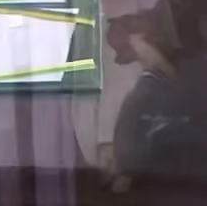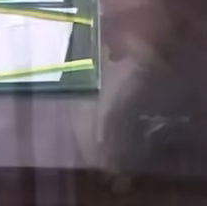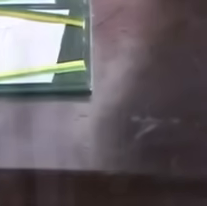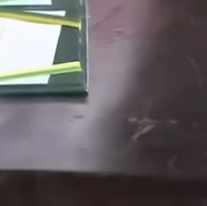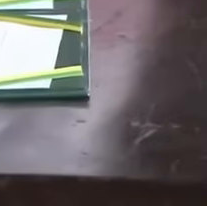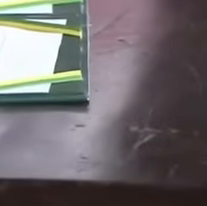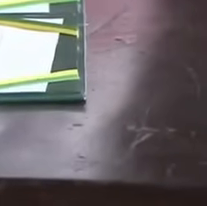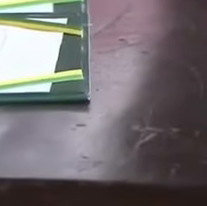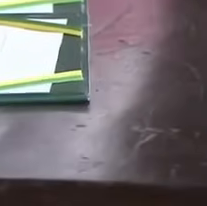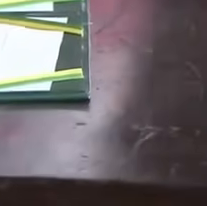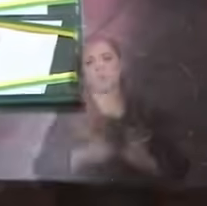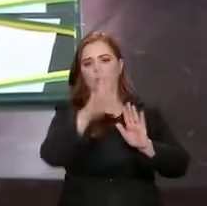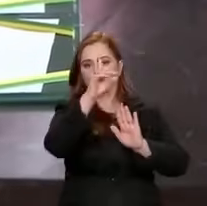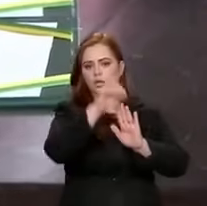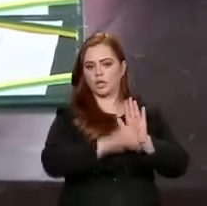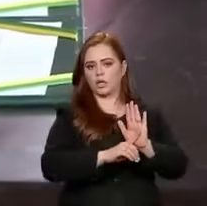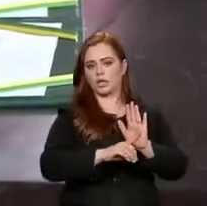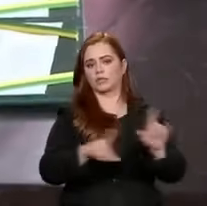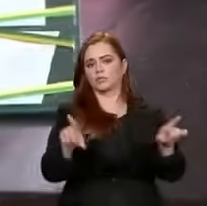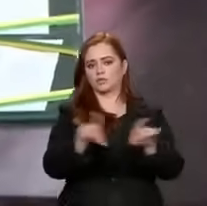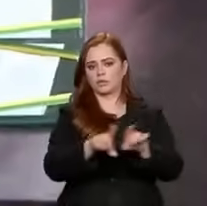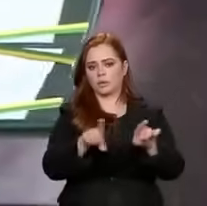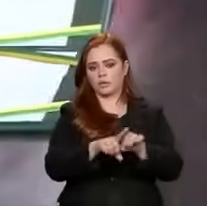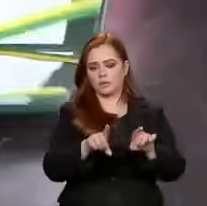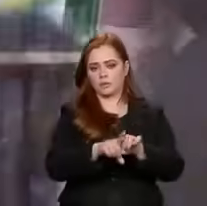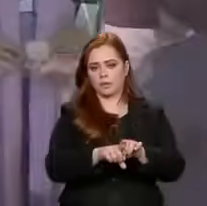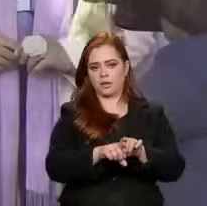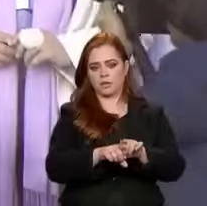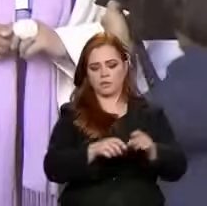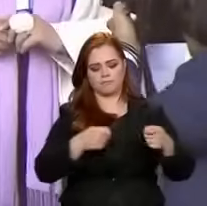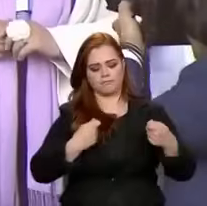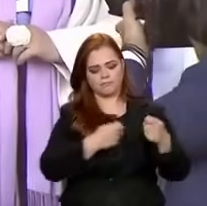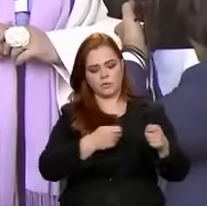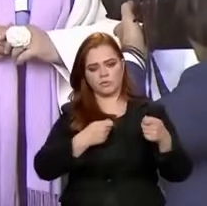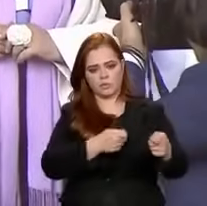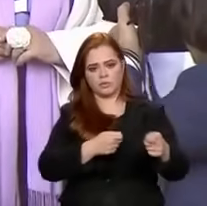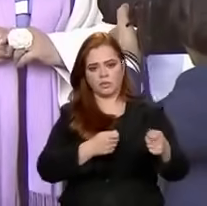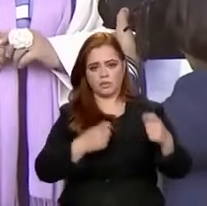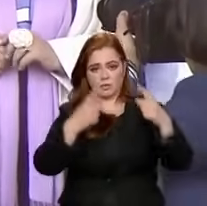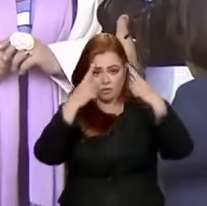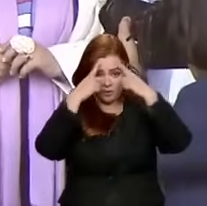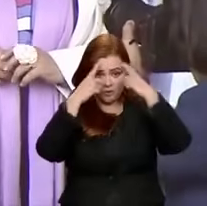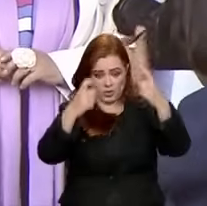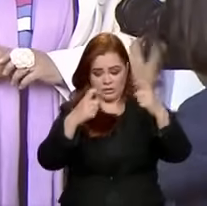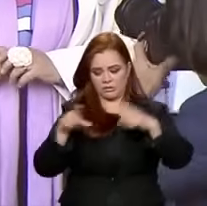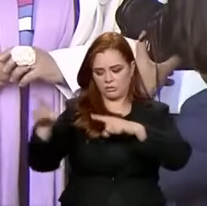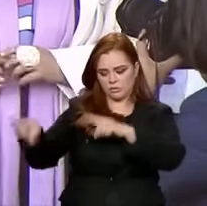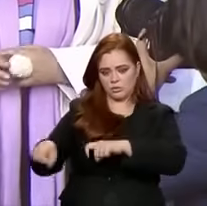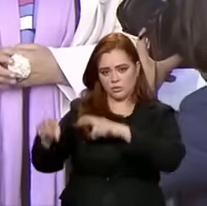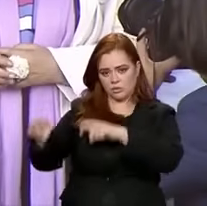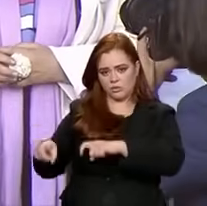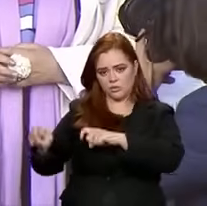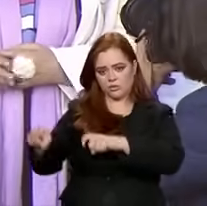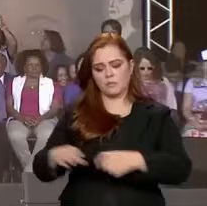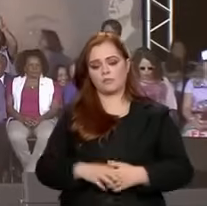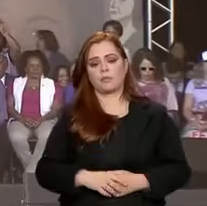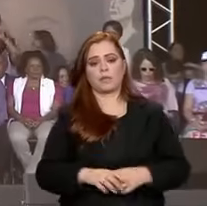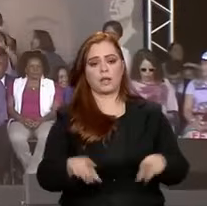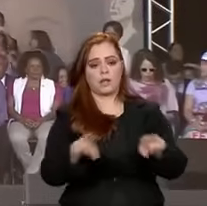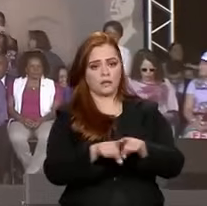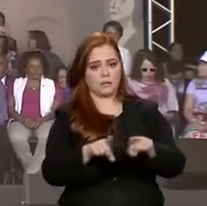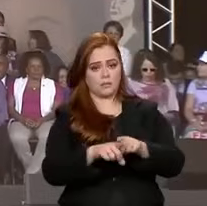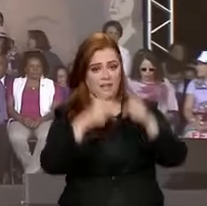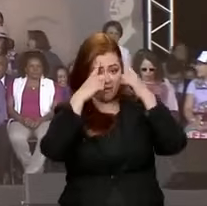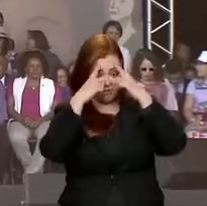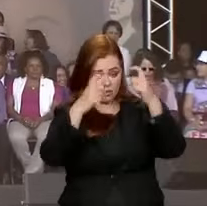o Decreto que institui a comissão de enfrentamento a violência no campo a comissão de enfrentamento